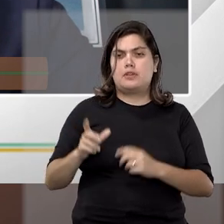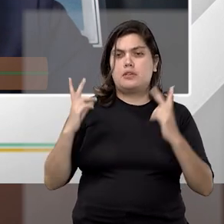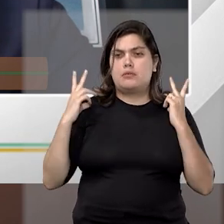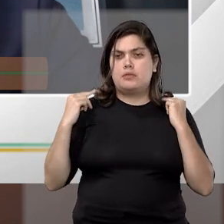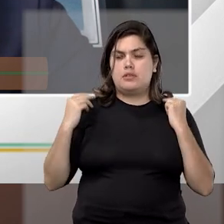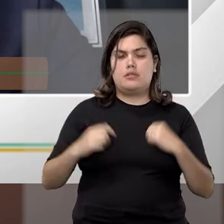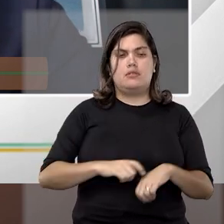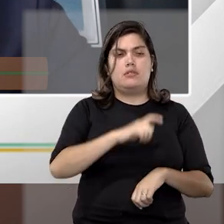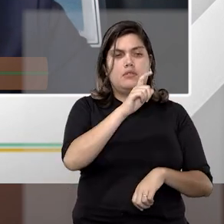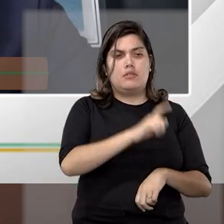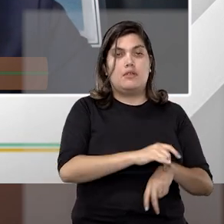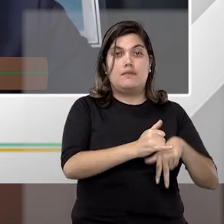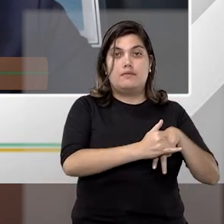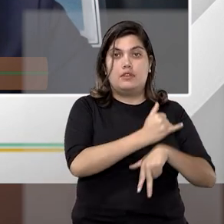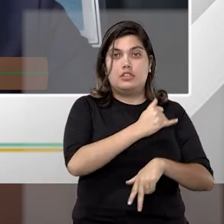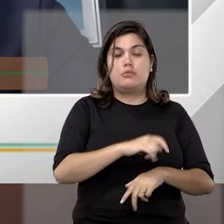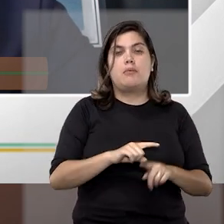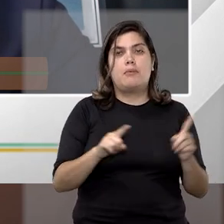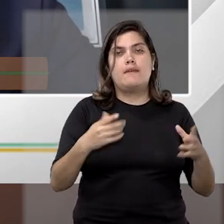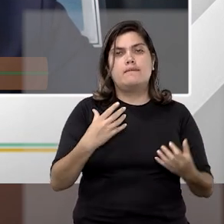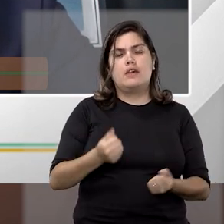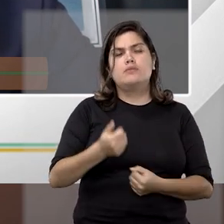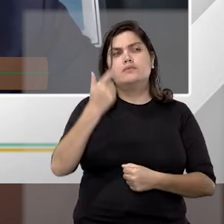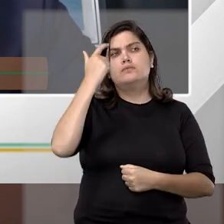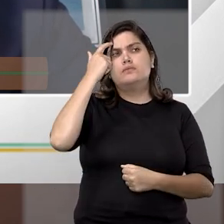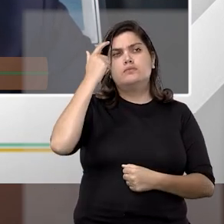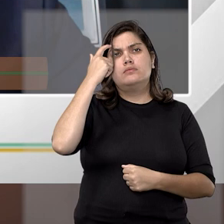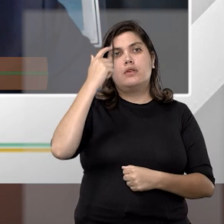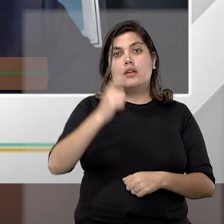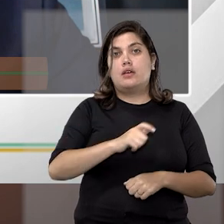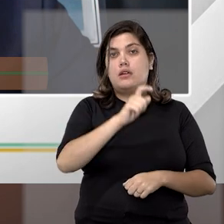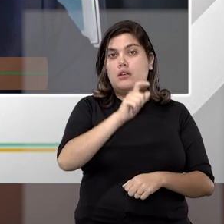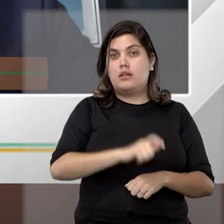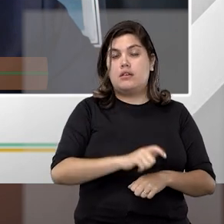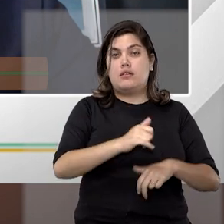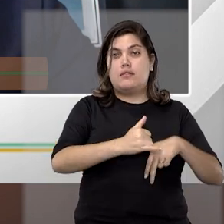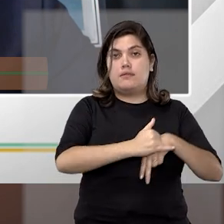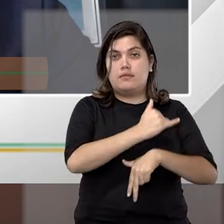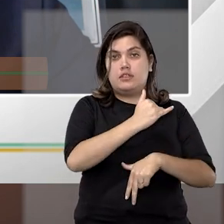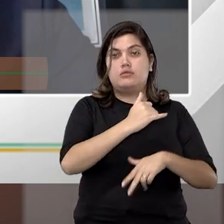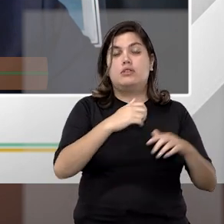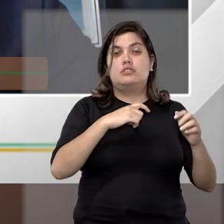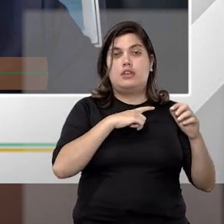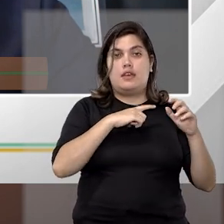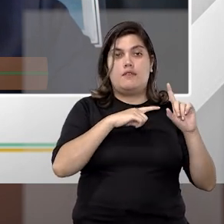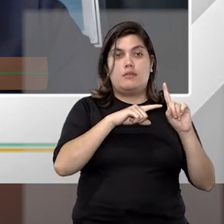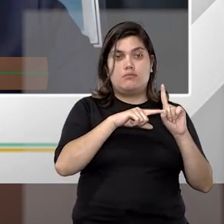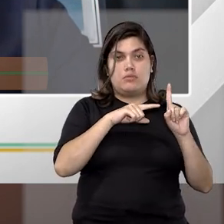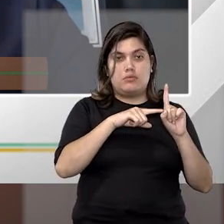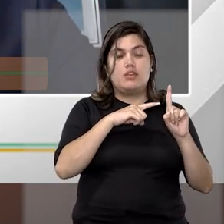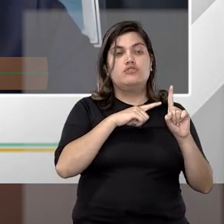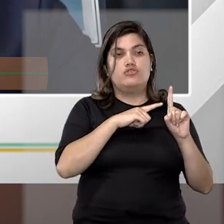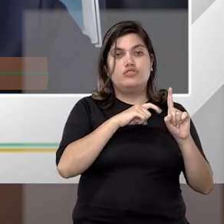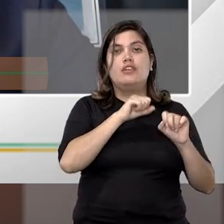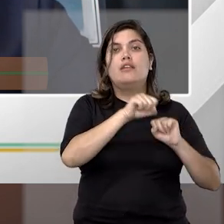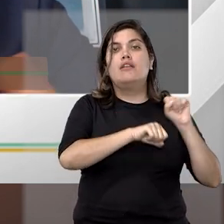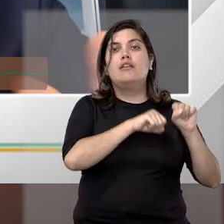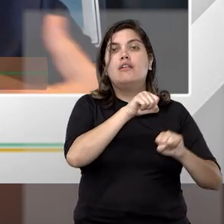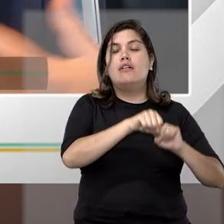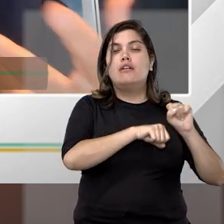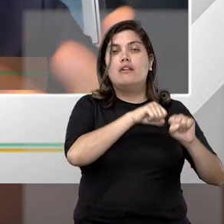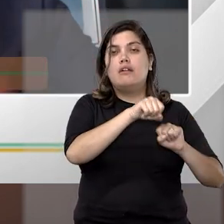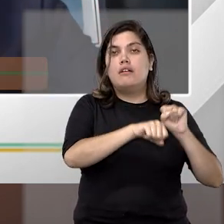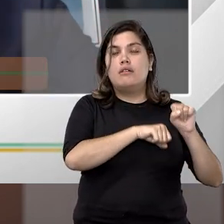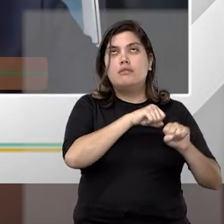presente o motorista e a vídeo mas vamos supor que esta vítima foi atropelada e ela tava dirigindo a